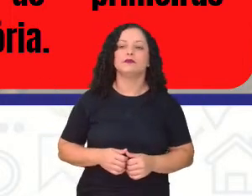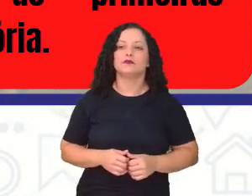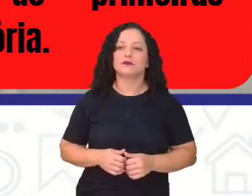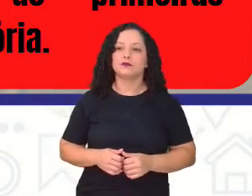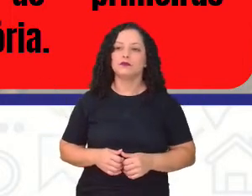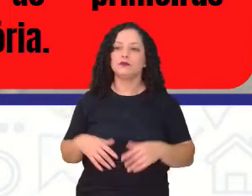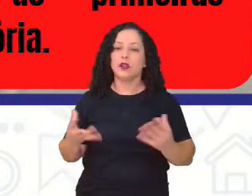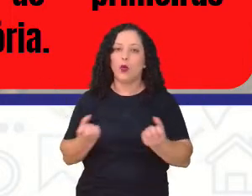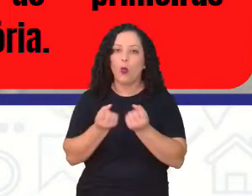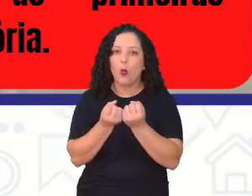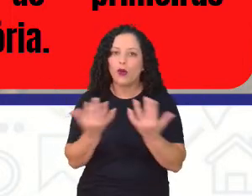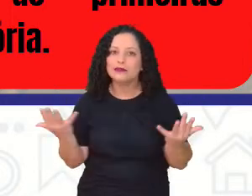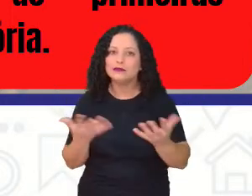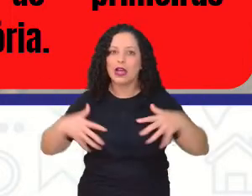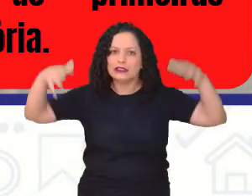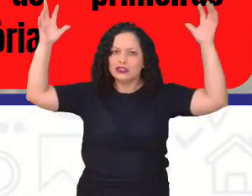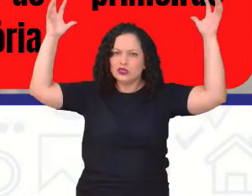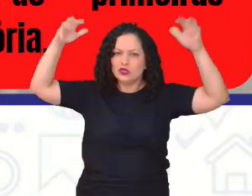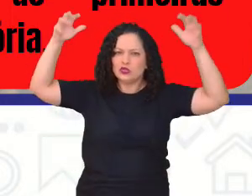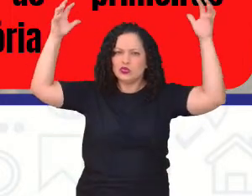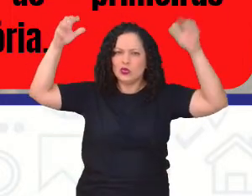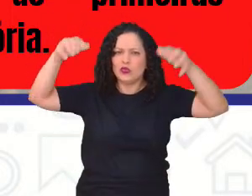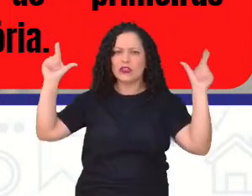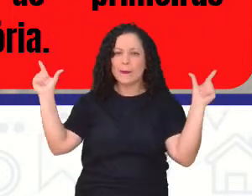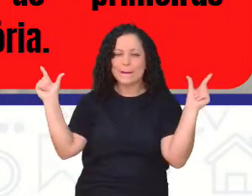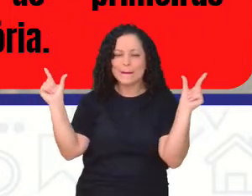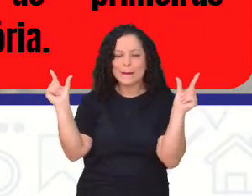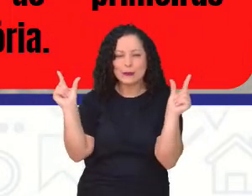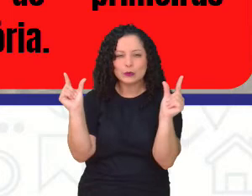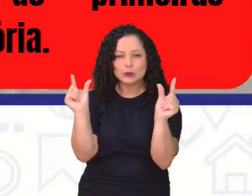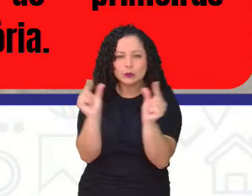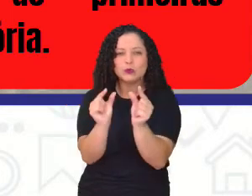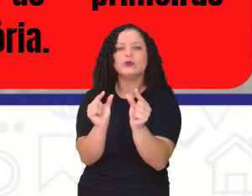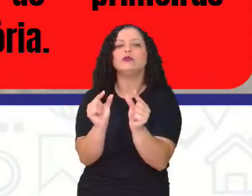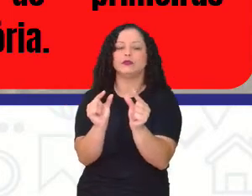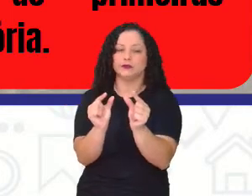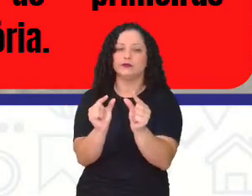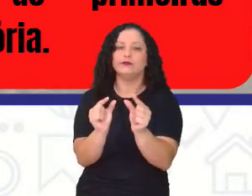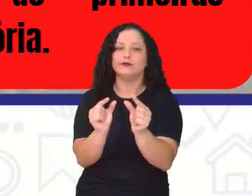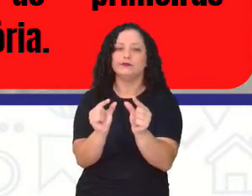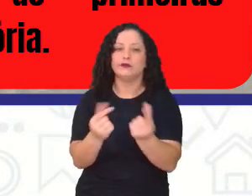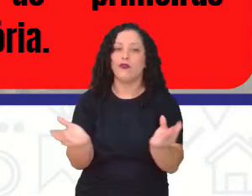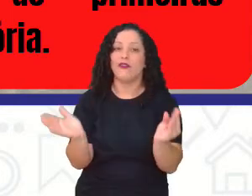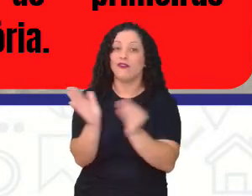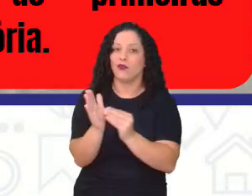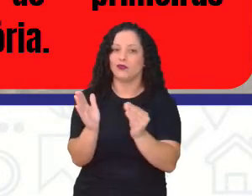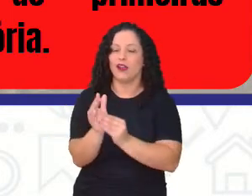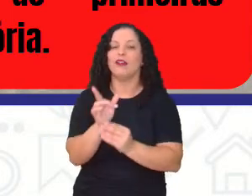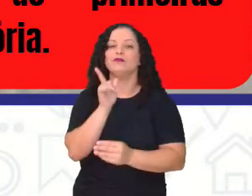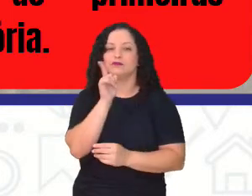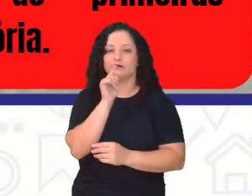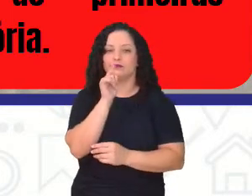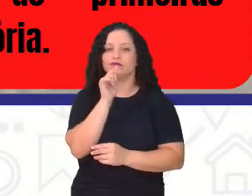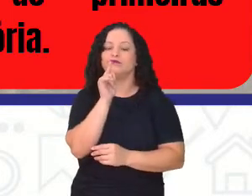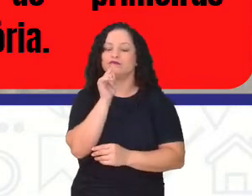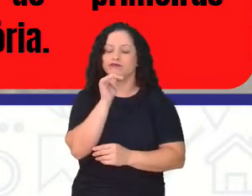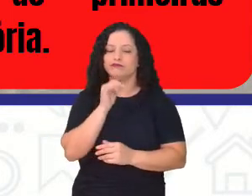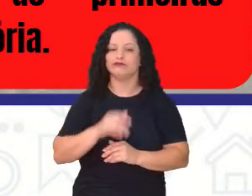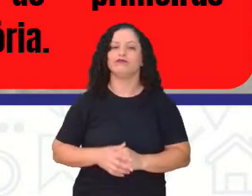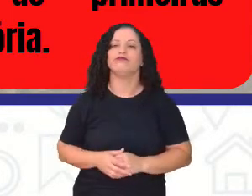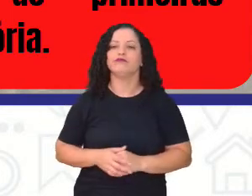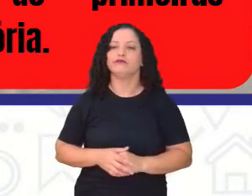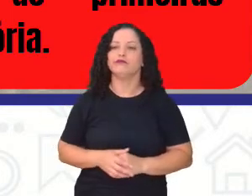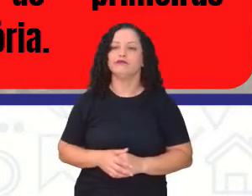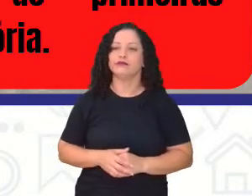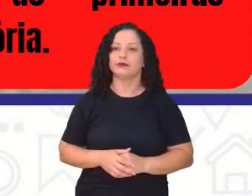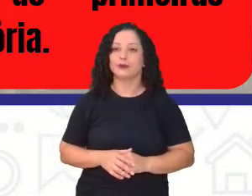Então, a quantidade de chuvas é muito pequena. Então, a escassez de água também é grande. Então, nesse sentido,